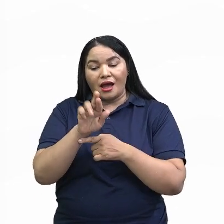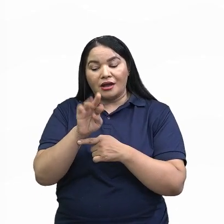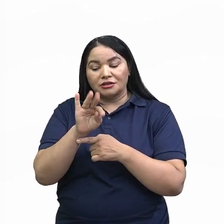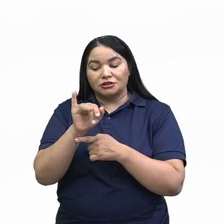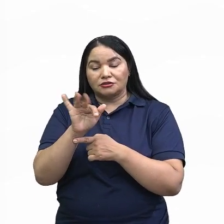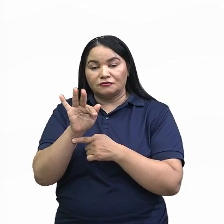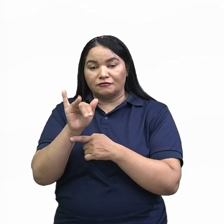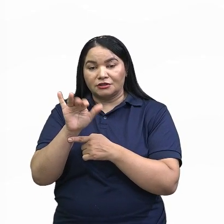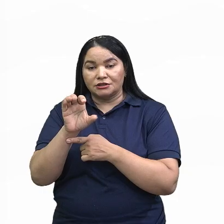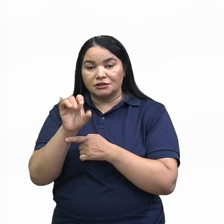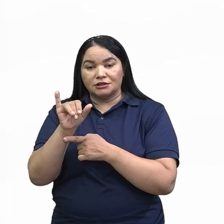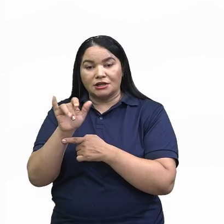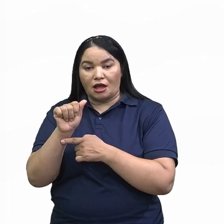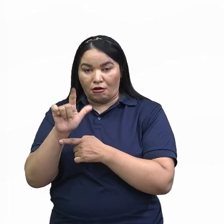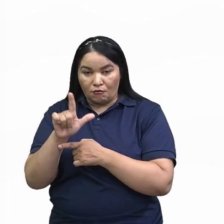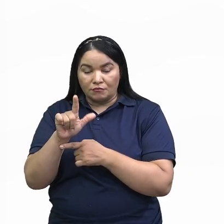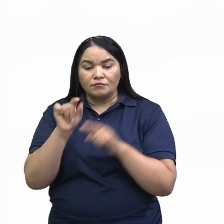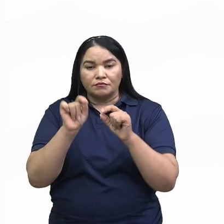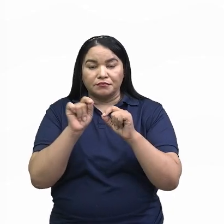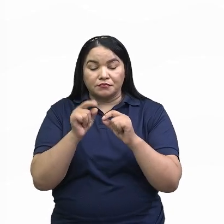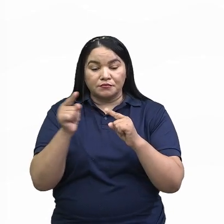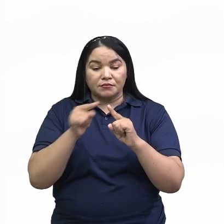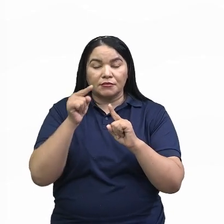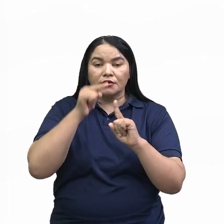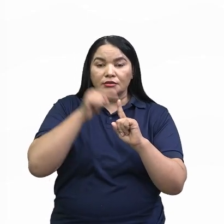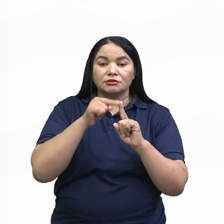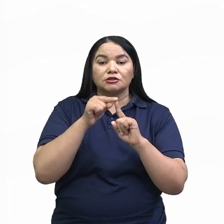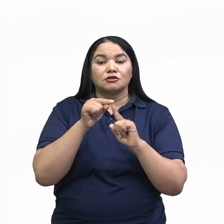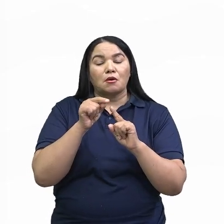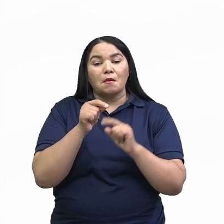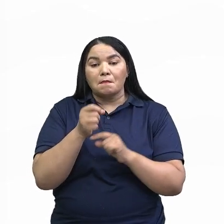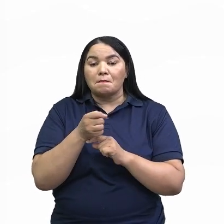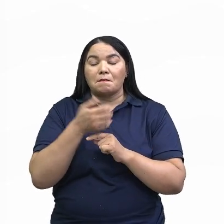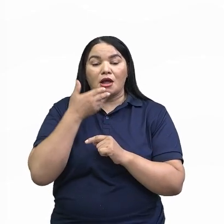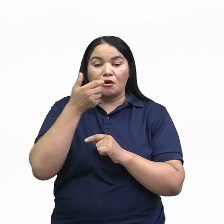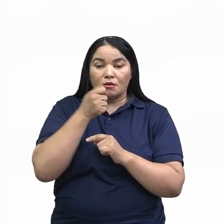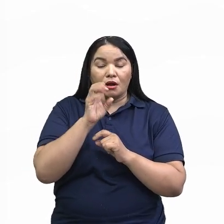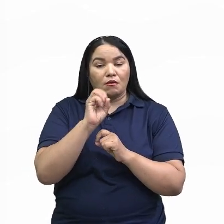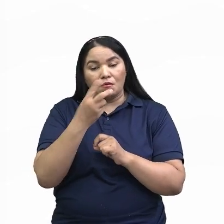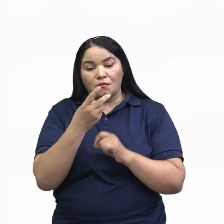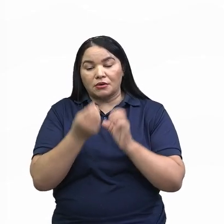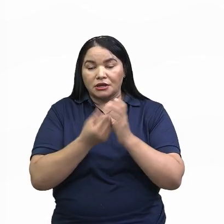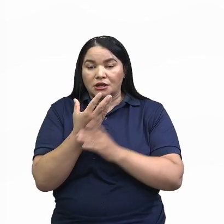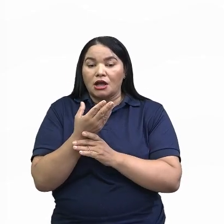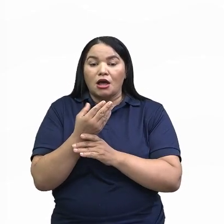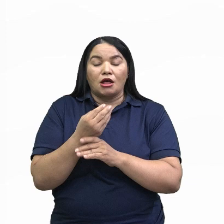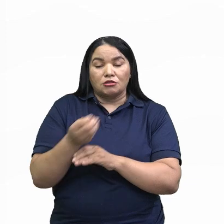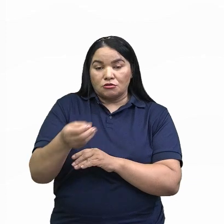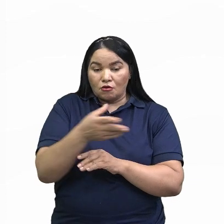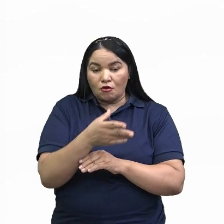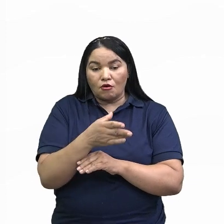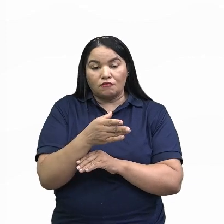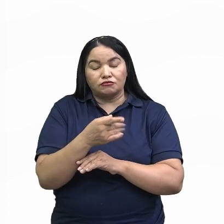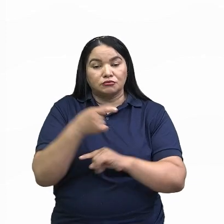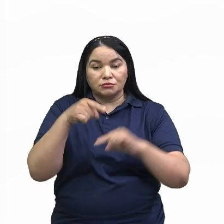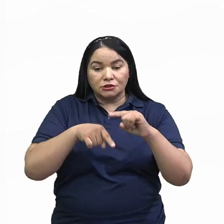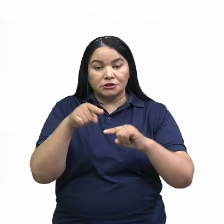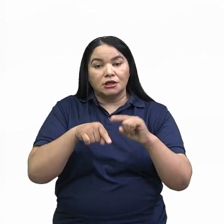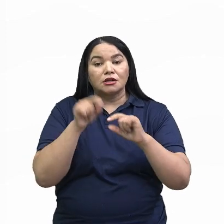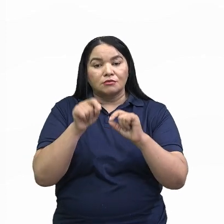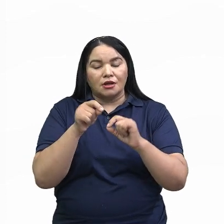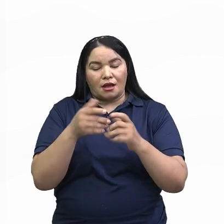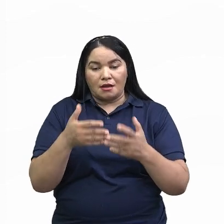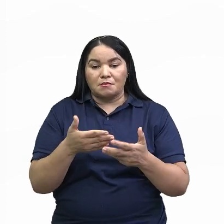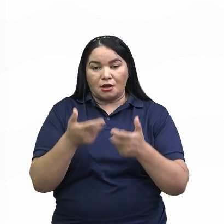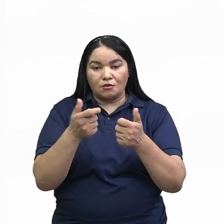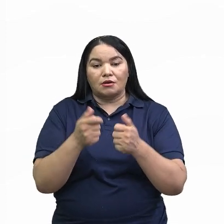Essas técnicas têm como objetivo melhorar ou criar produtos e organismos, procurando sempre um melhoramento